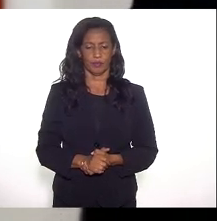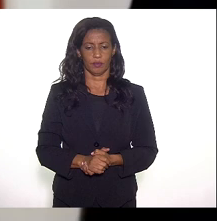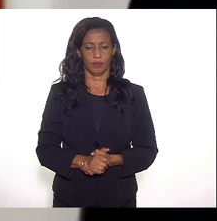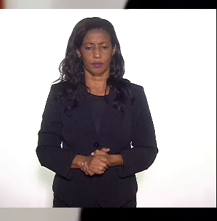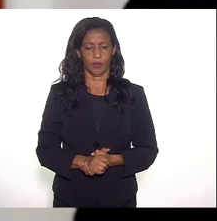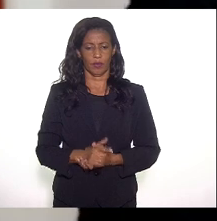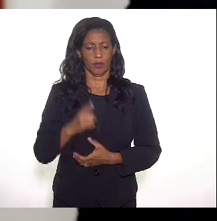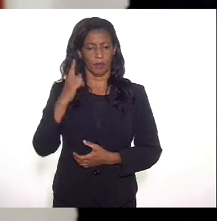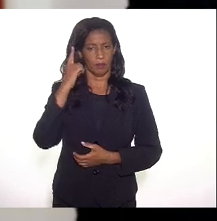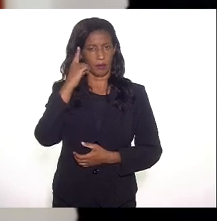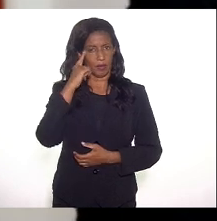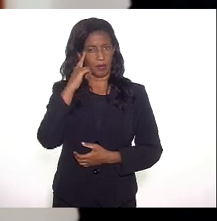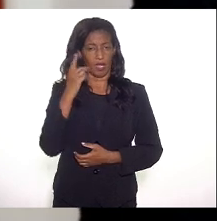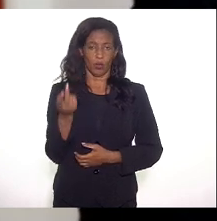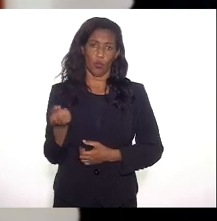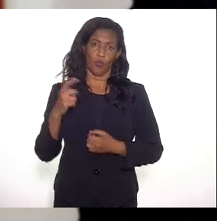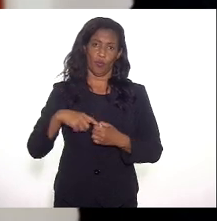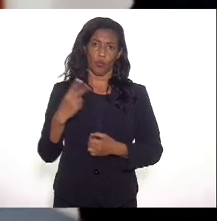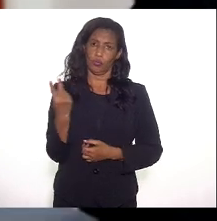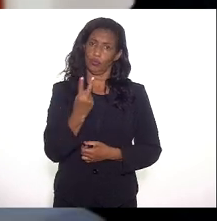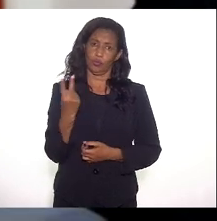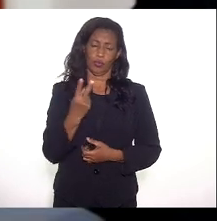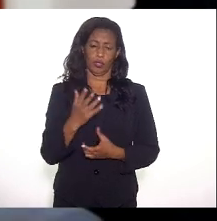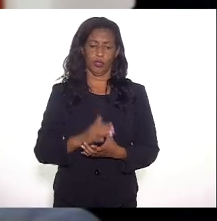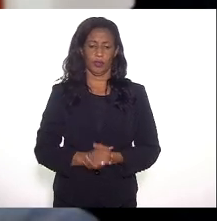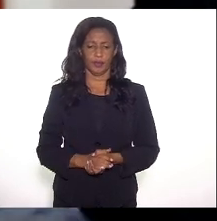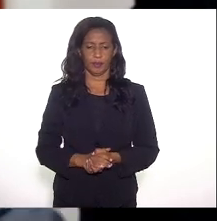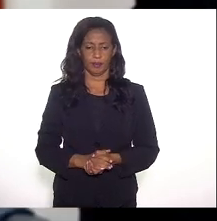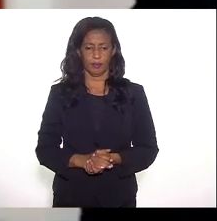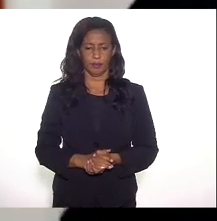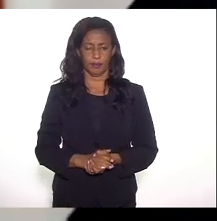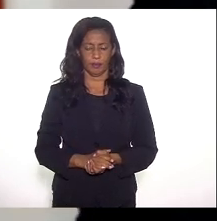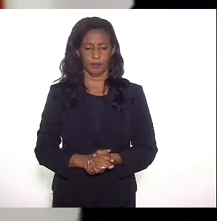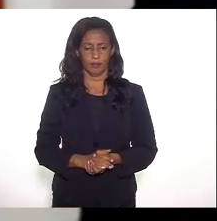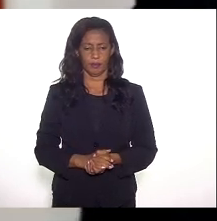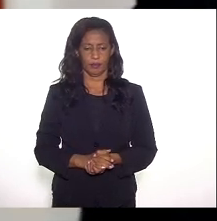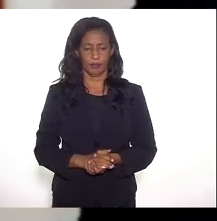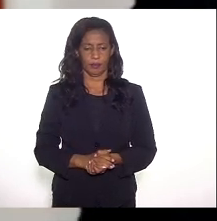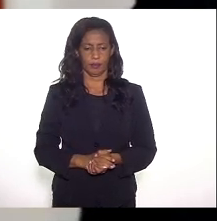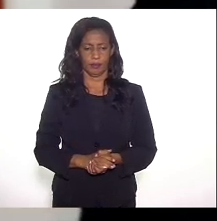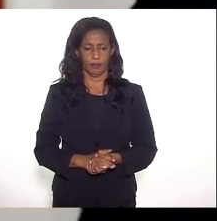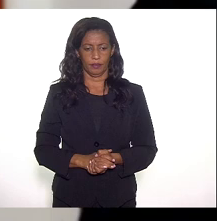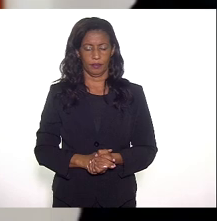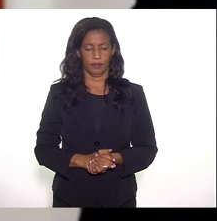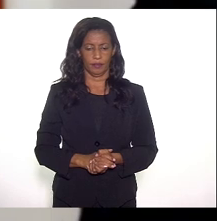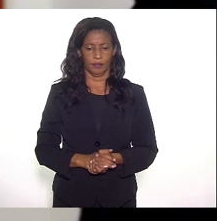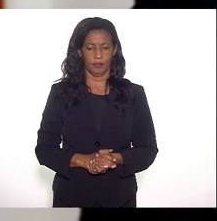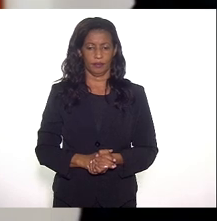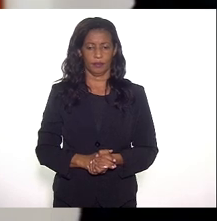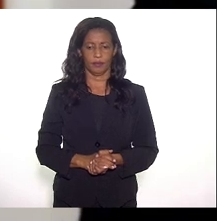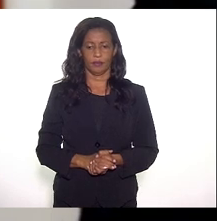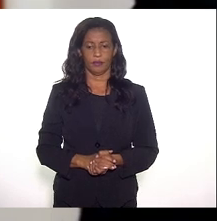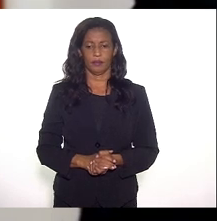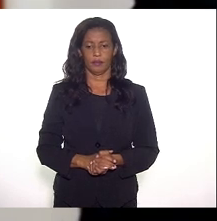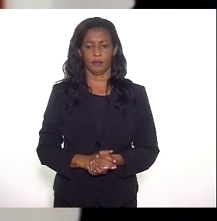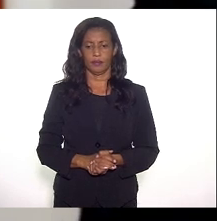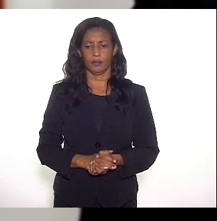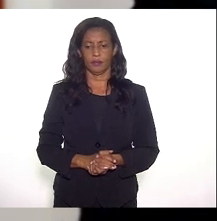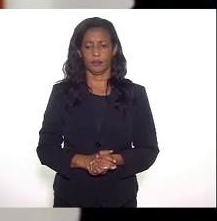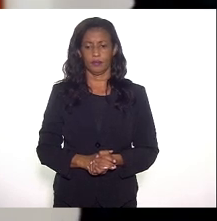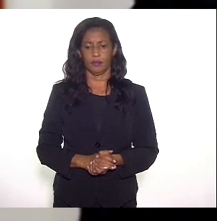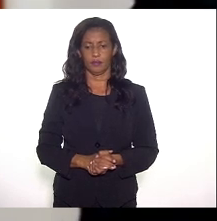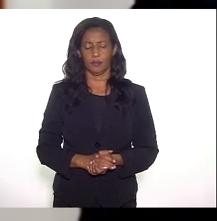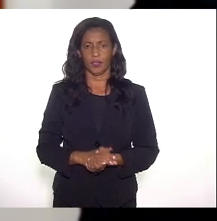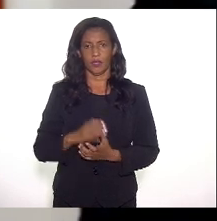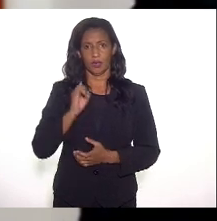volta pensado ou volta os dois, tá bom? Volta pensado ou volta os dois? De Vossa Excelência, Se não tiver urgência, tem que